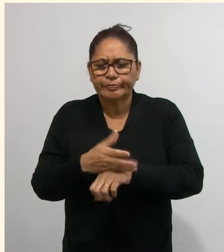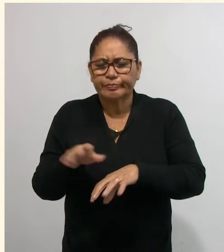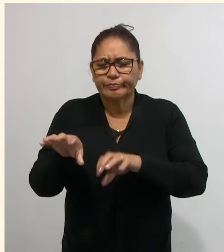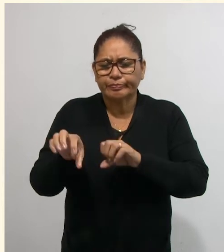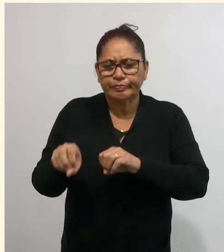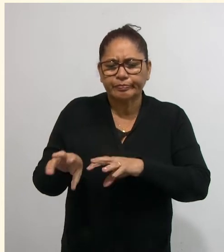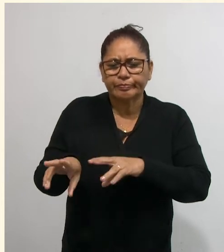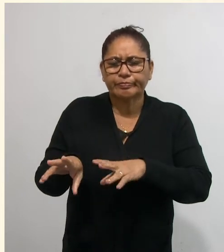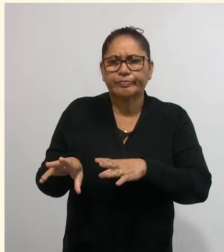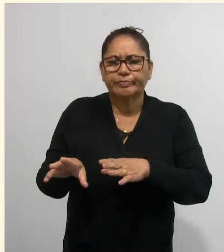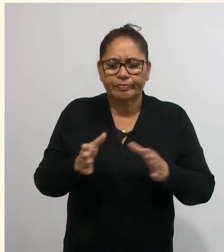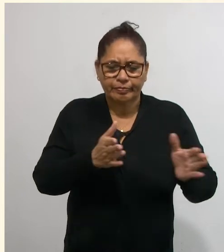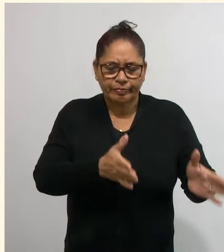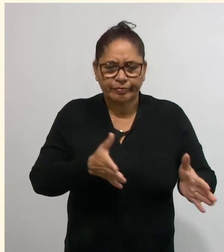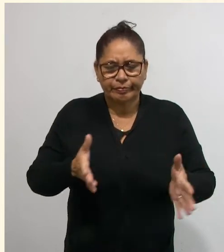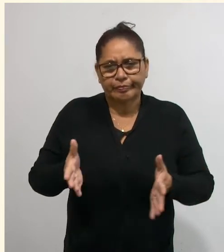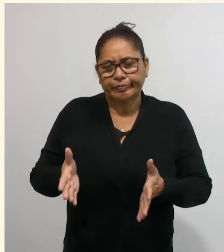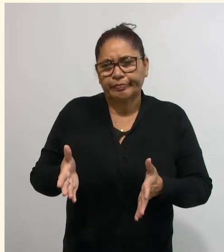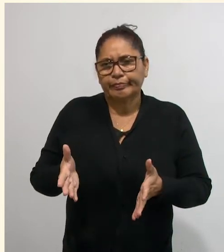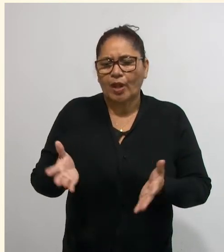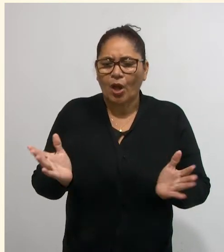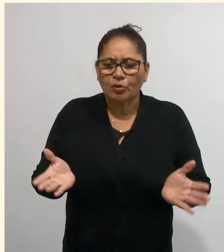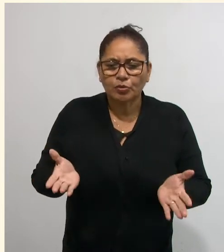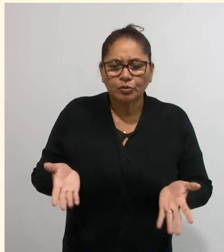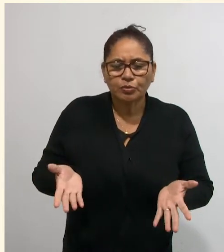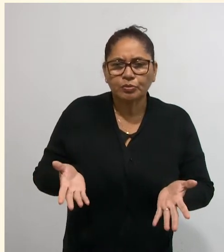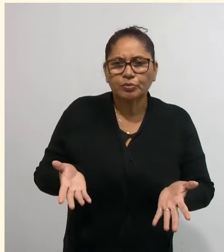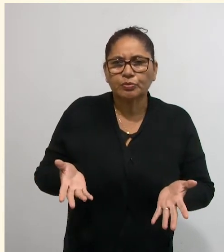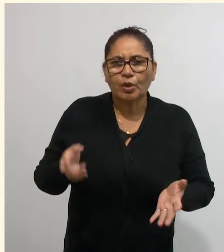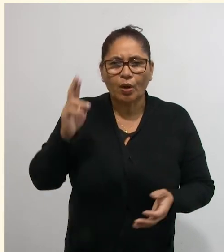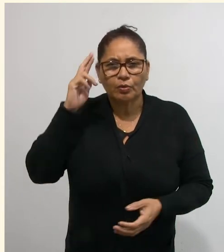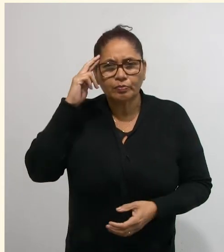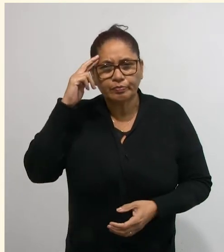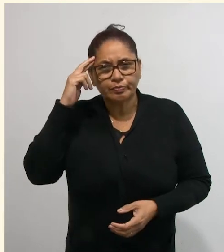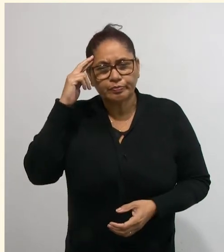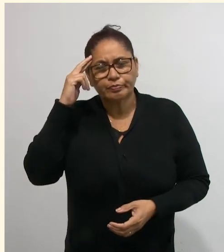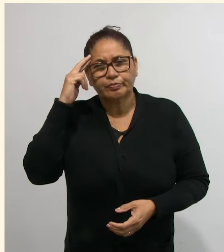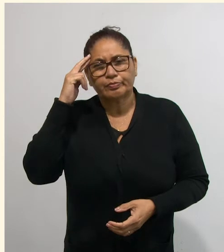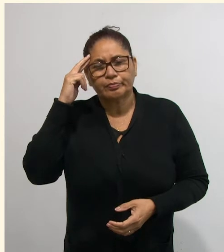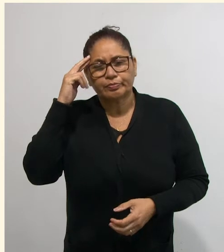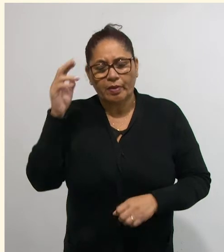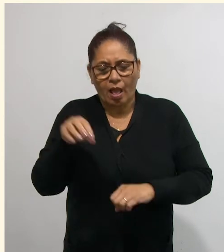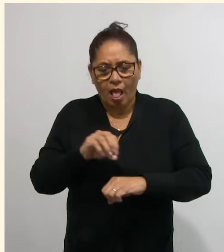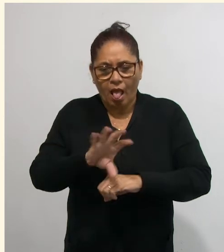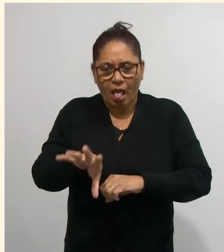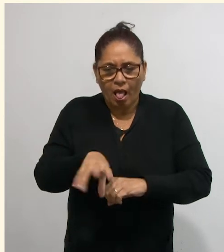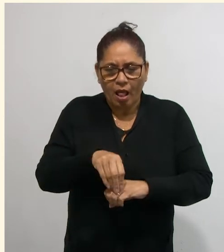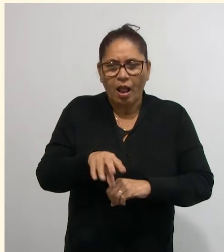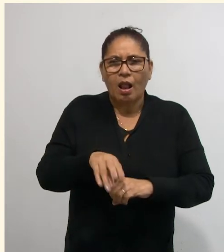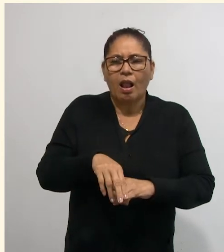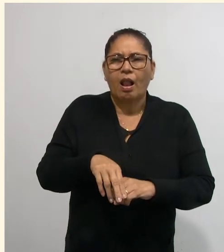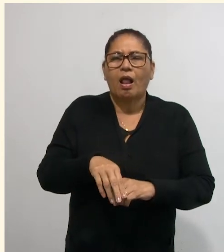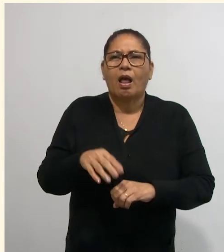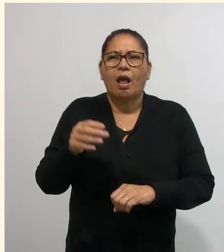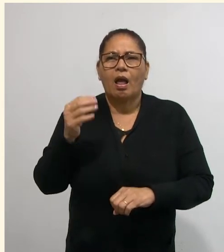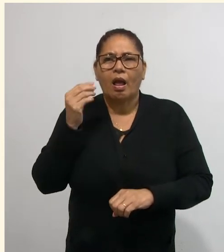Idade Moderna, esses dois contrapontos do racionalismo e do empirismo, nos mostra que